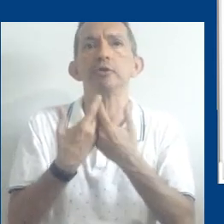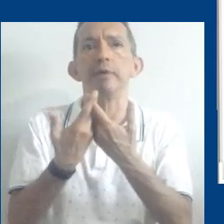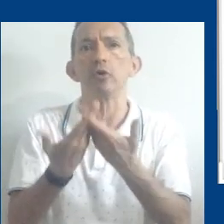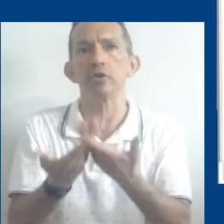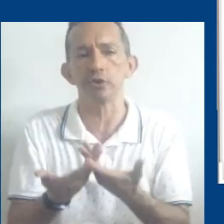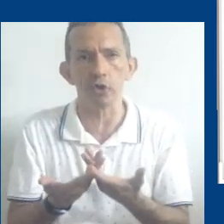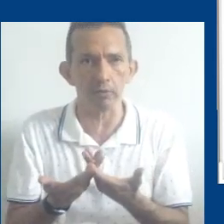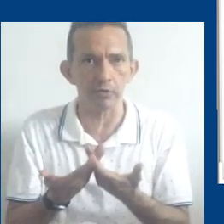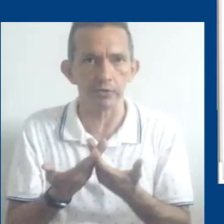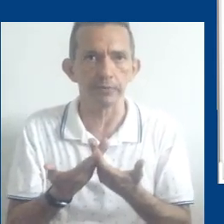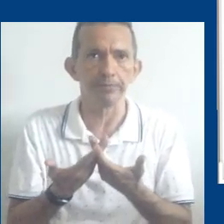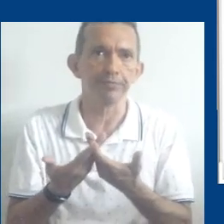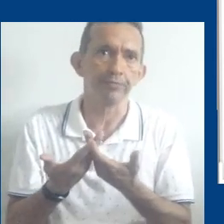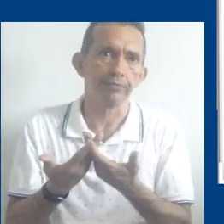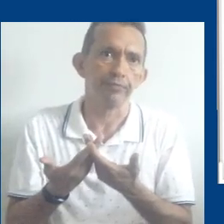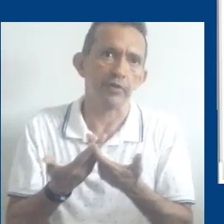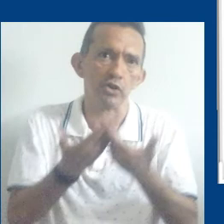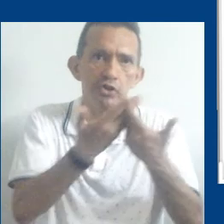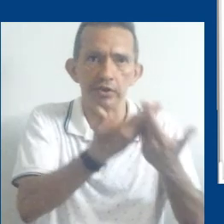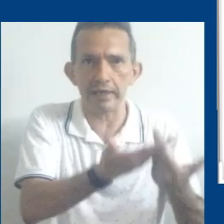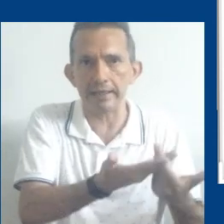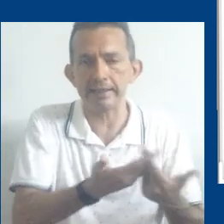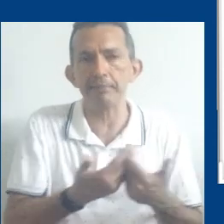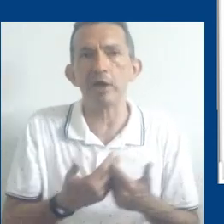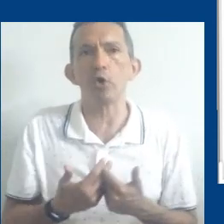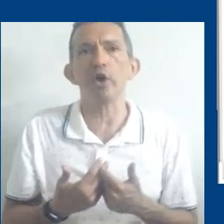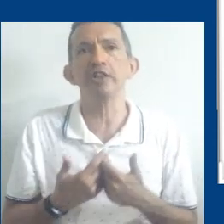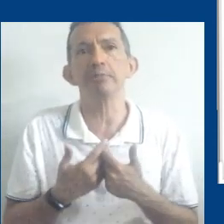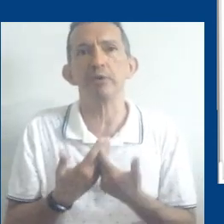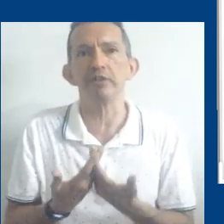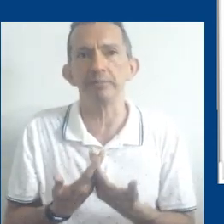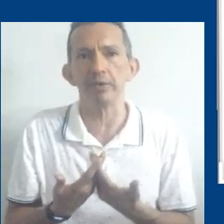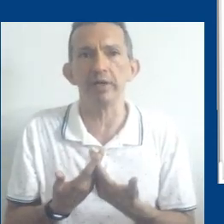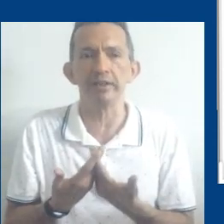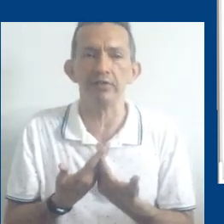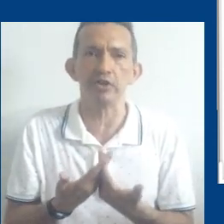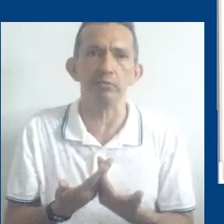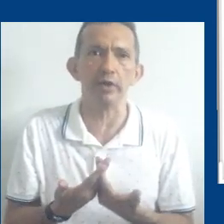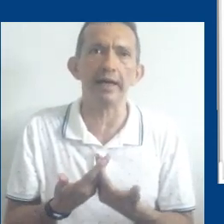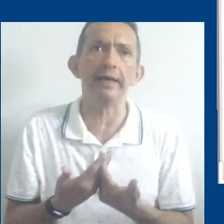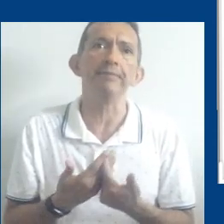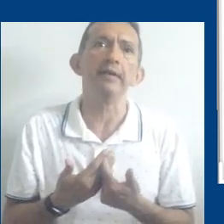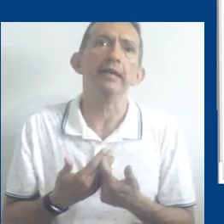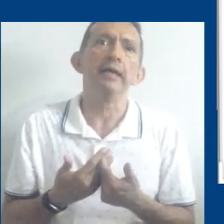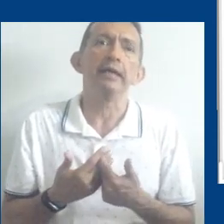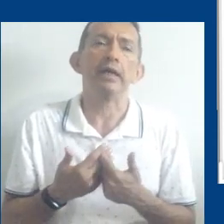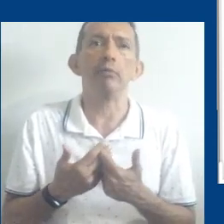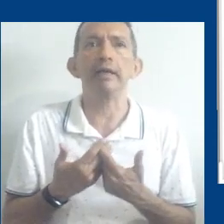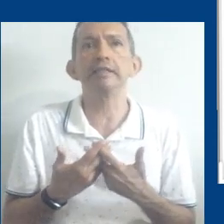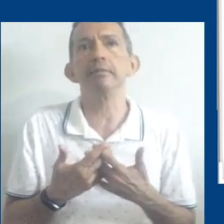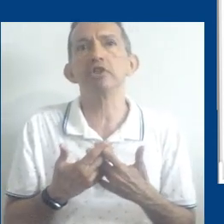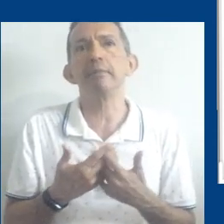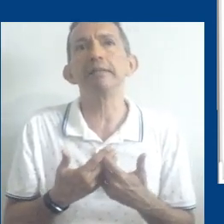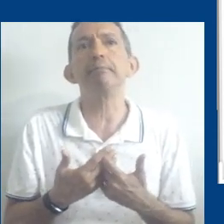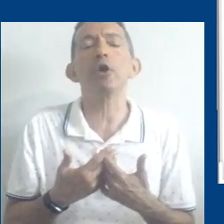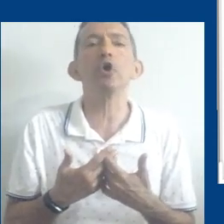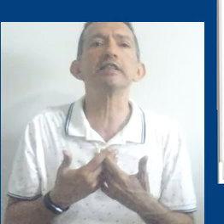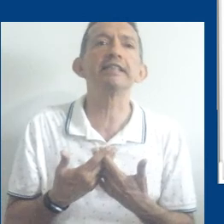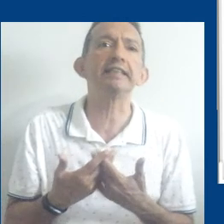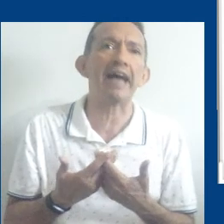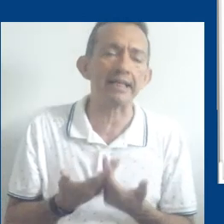produzida pelos peroxissomos, ela é sempre recorrente em prova de vestibular, que é uma enzima